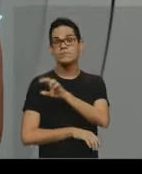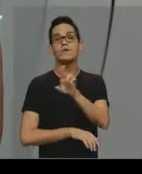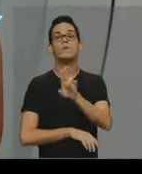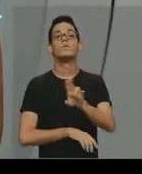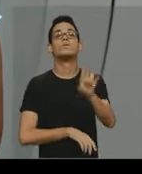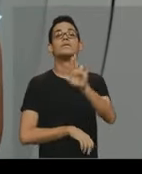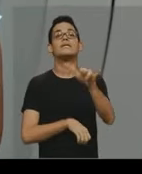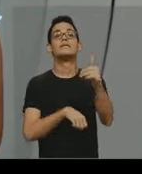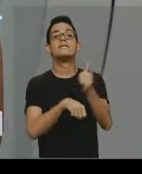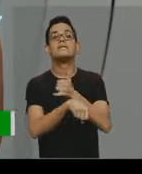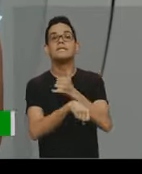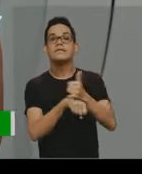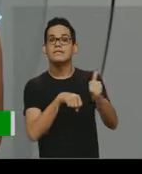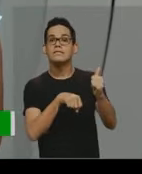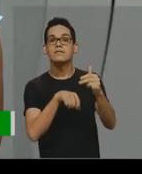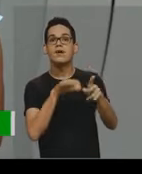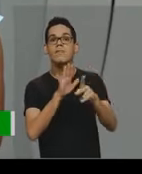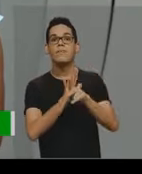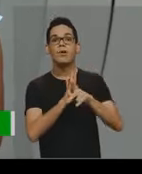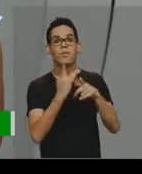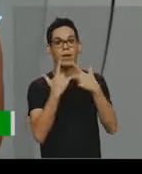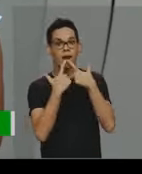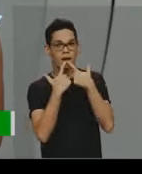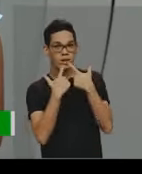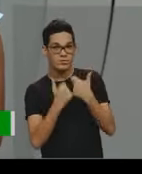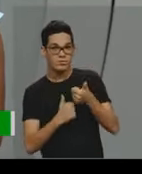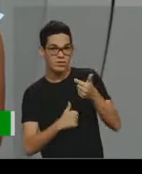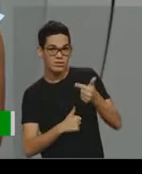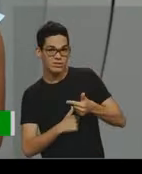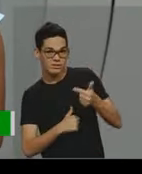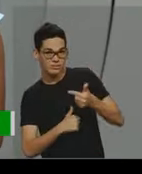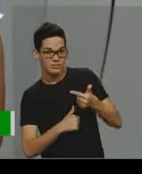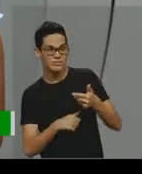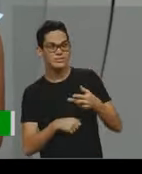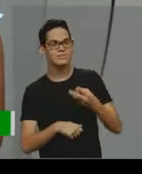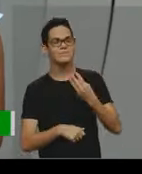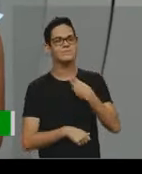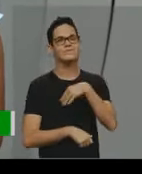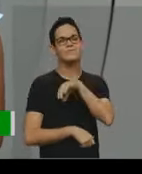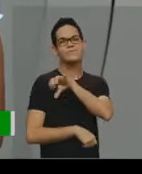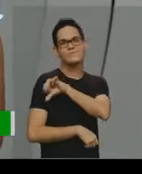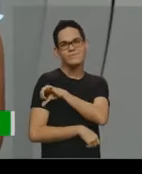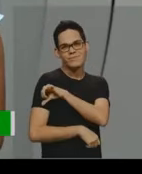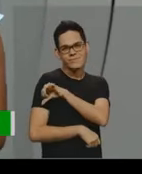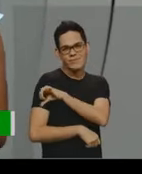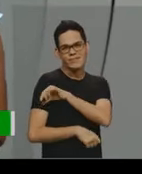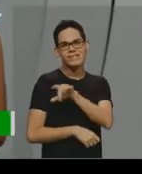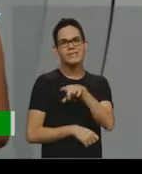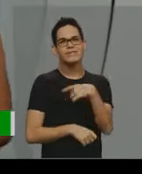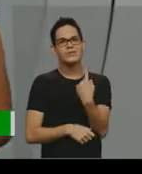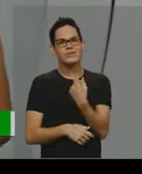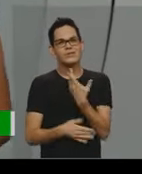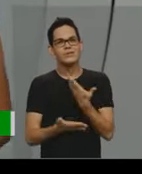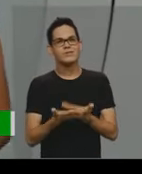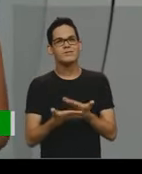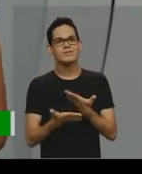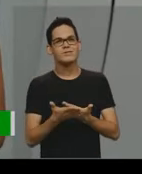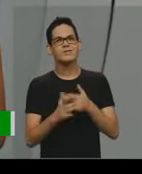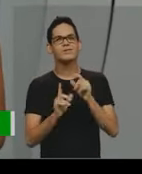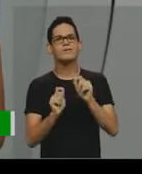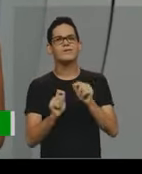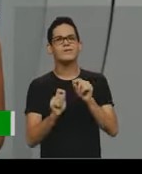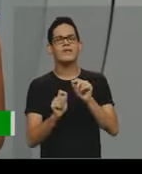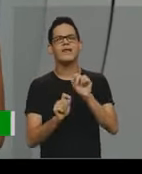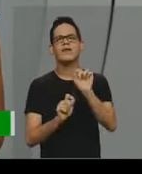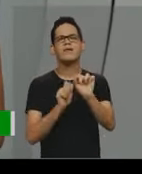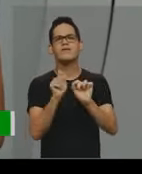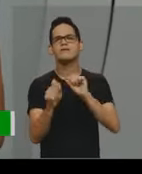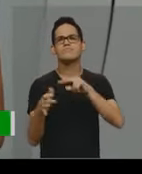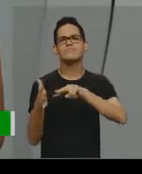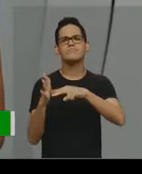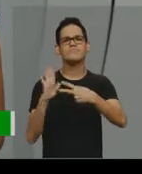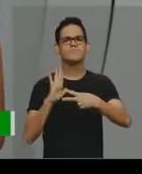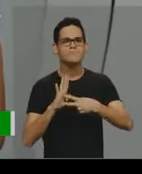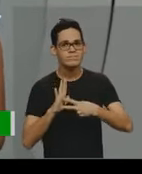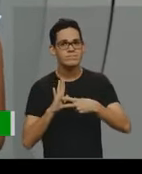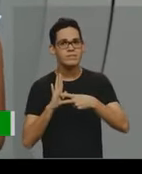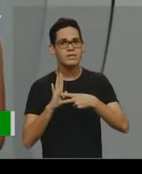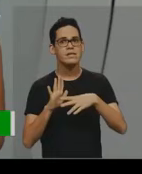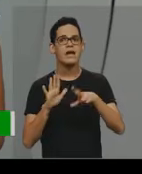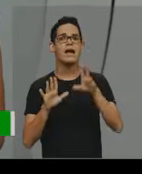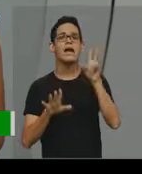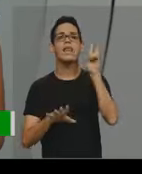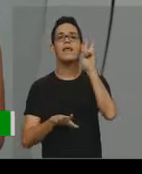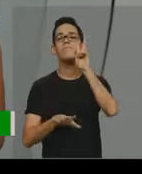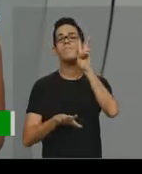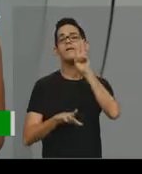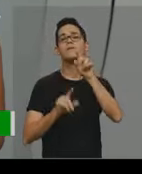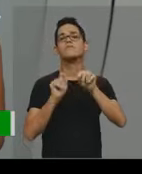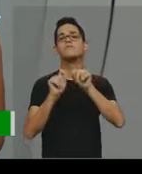estratégias linguísticas 2 e no nono ano com efeito de sentido, né, focando as figuras de